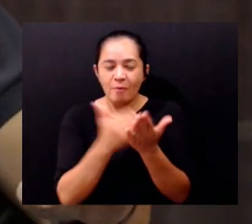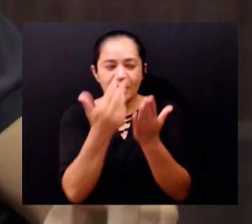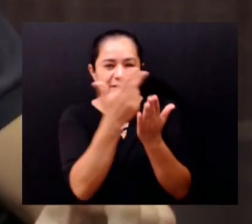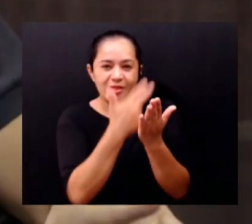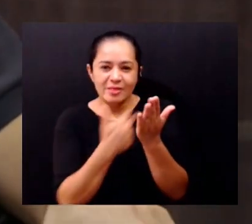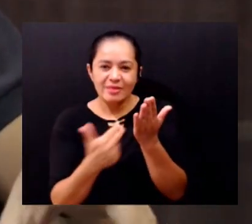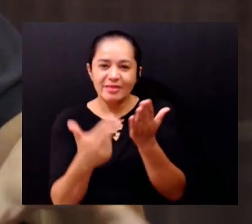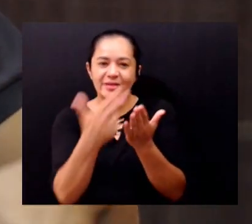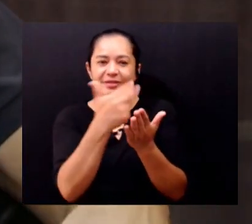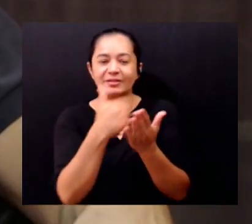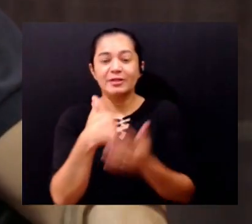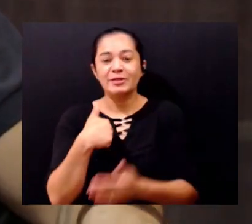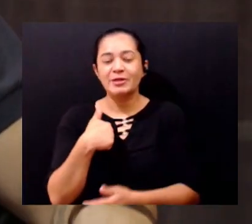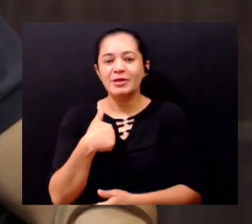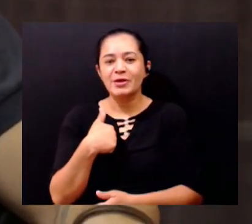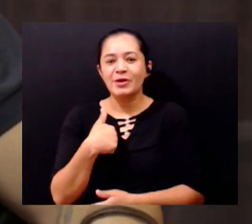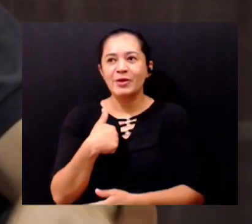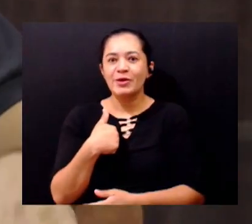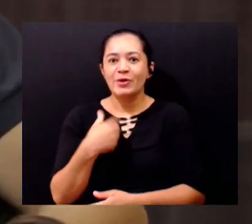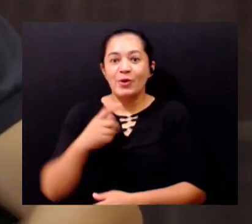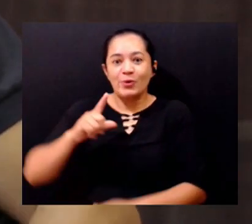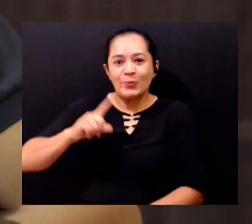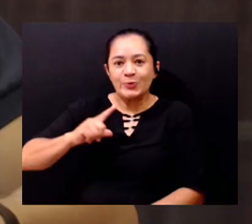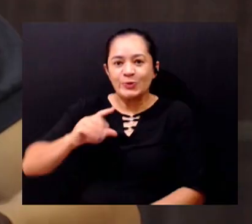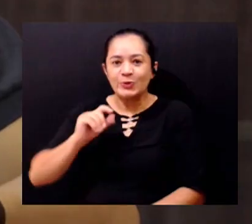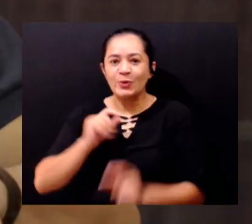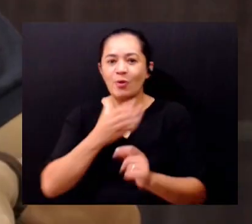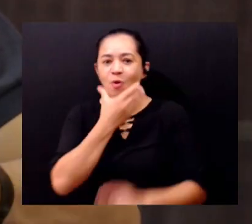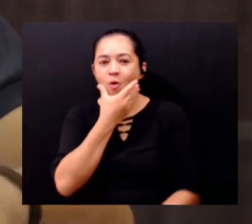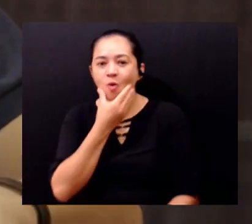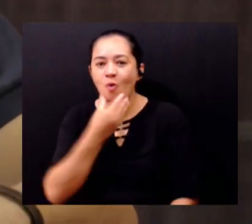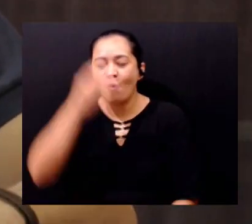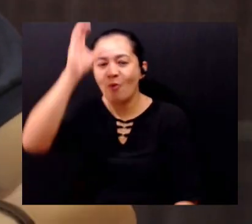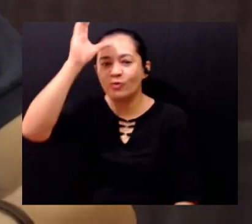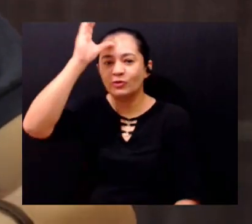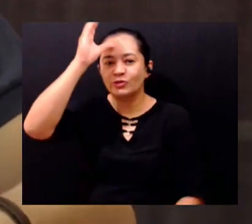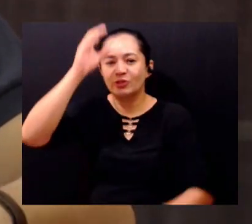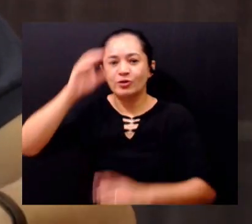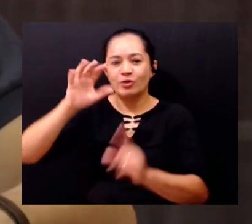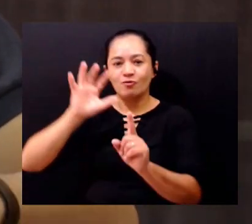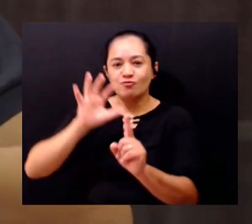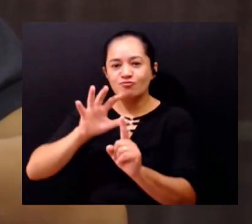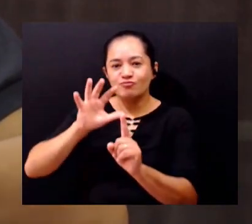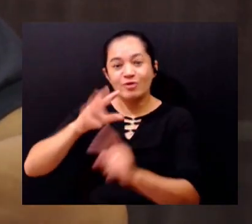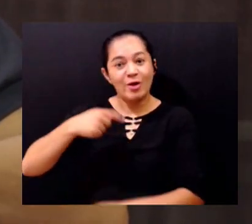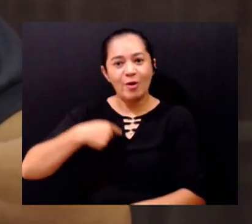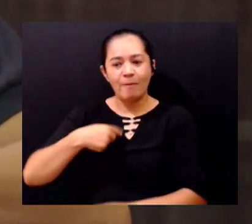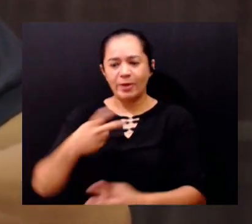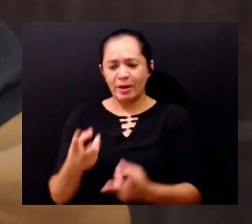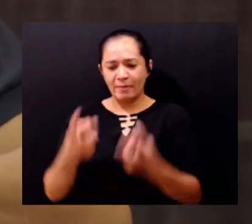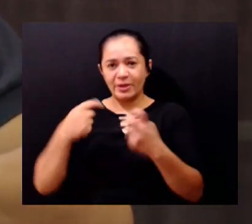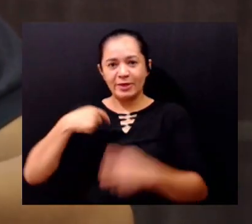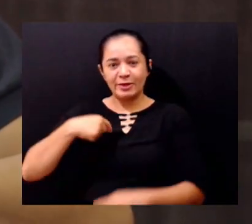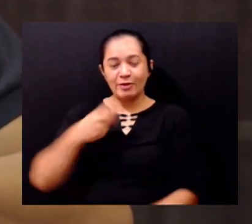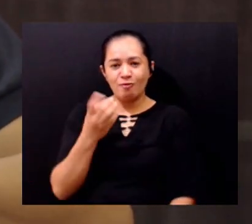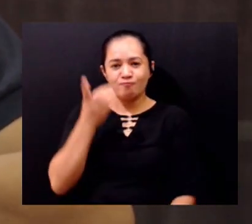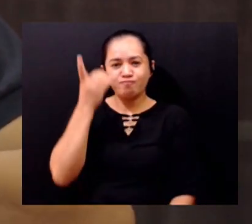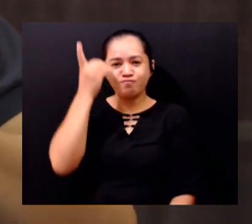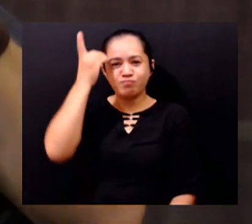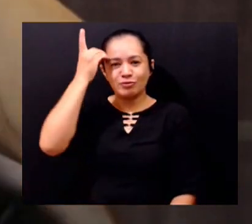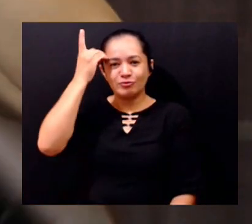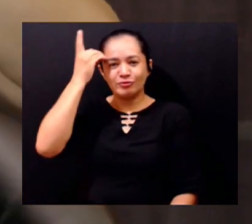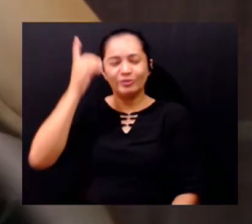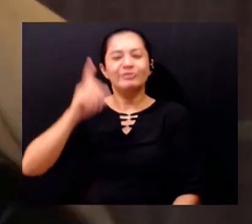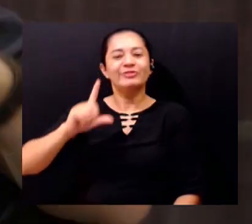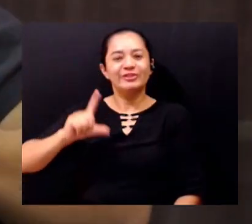tio que me incentivou, porque ele percebeu que eu tinha talento desde criança. E foi aí que eu